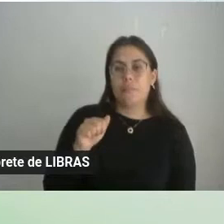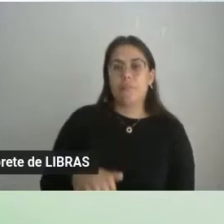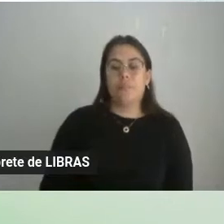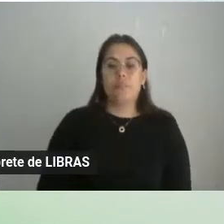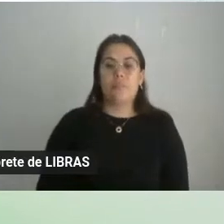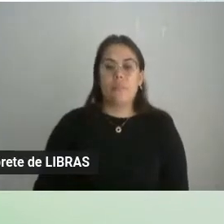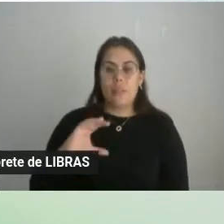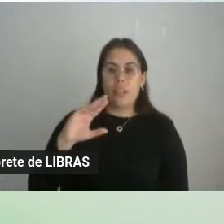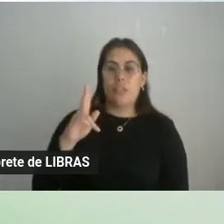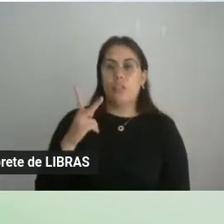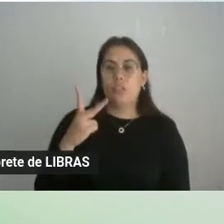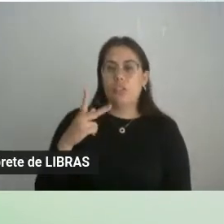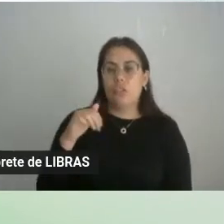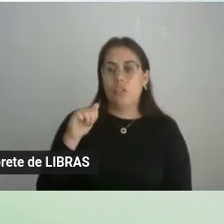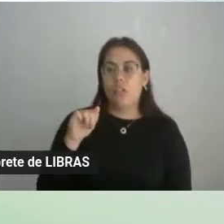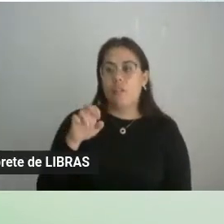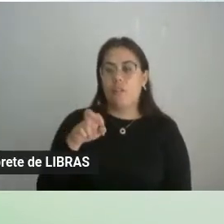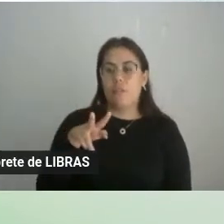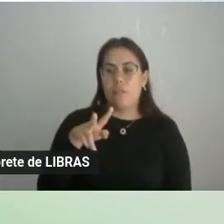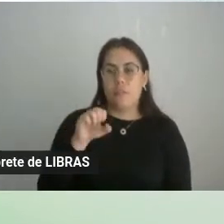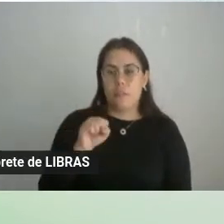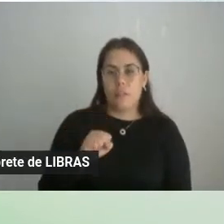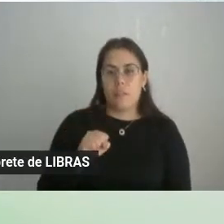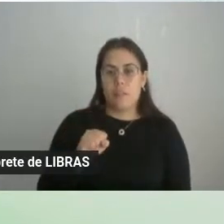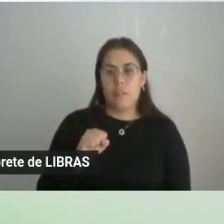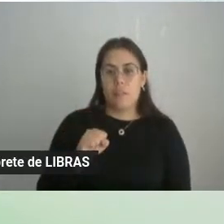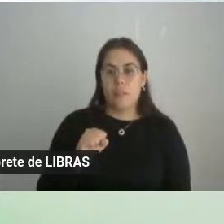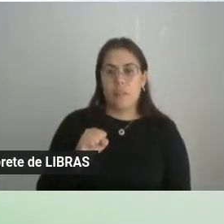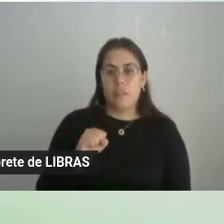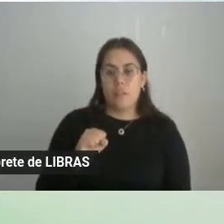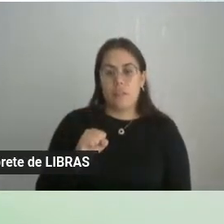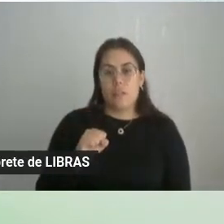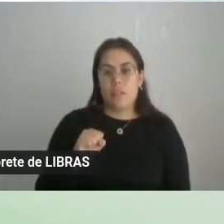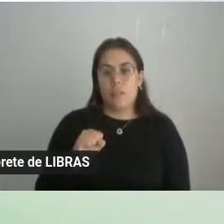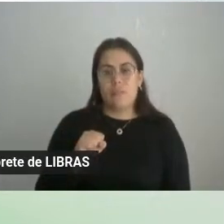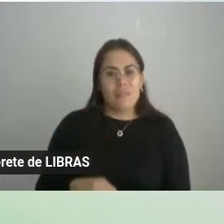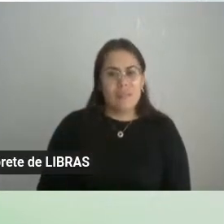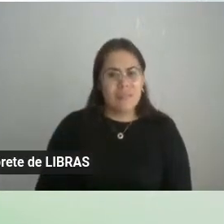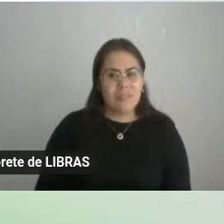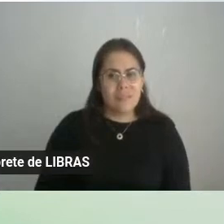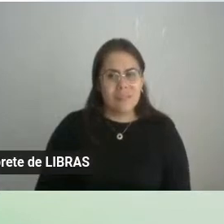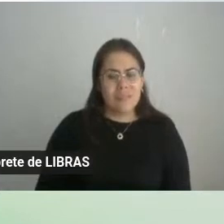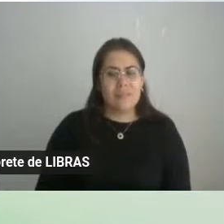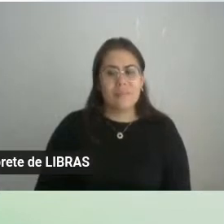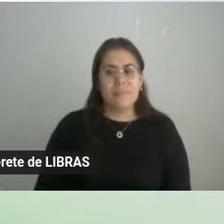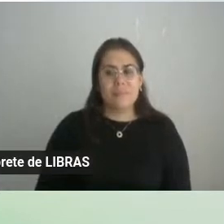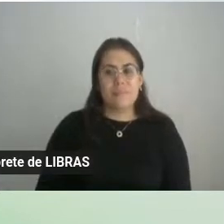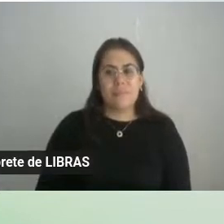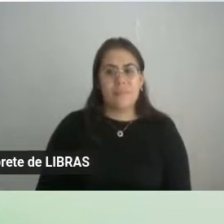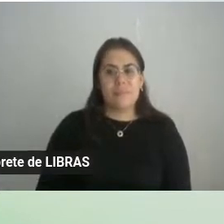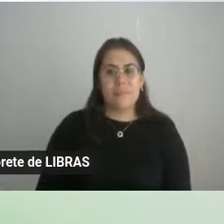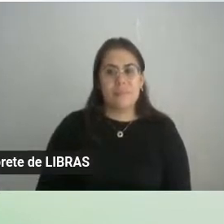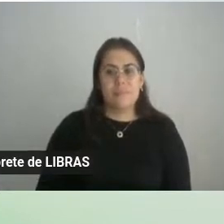sua manifestação. Na realidade, aqui eu estou tendo uma aula, né, com vocês, né? Todas